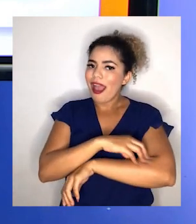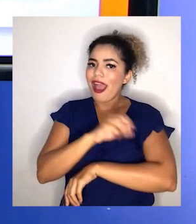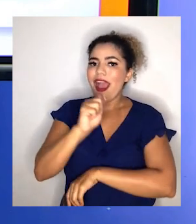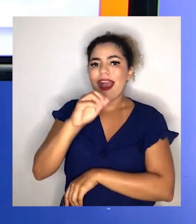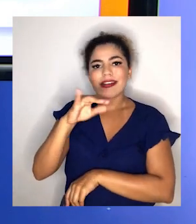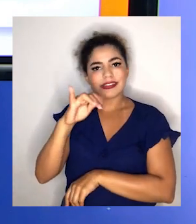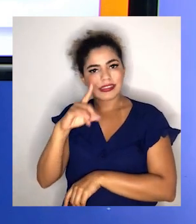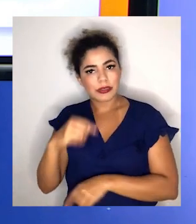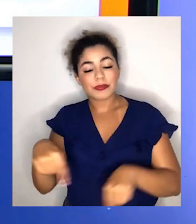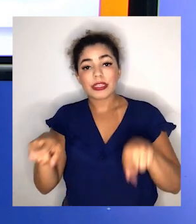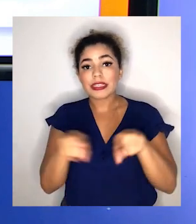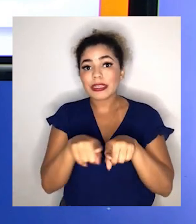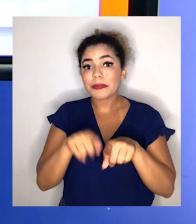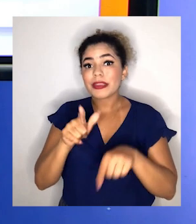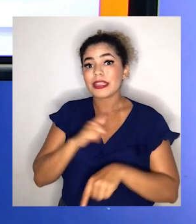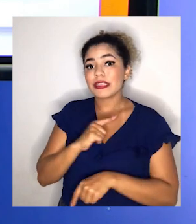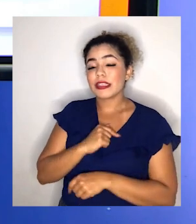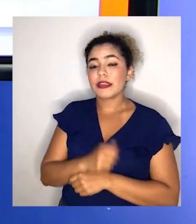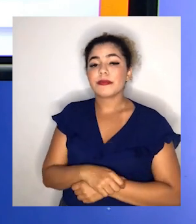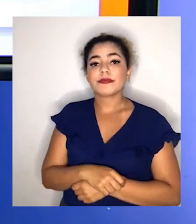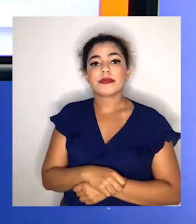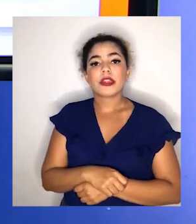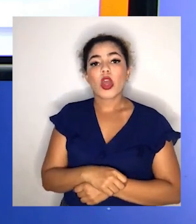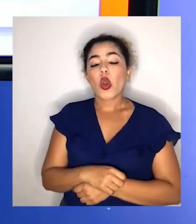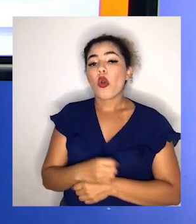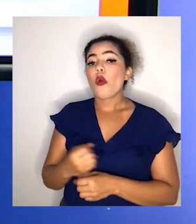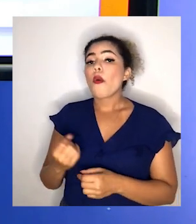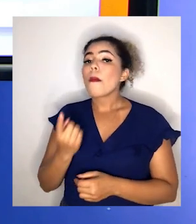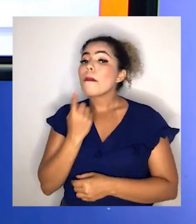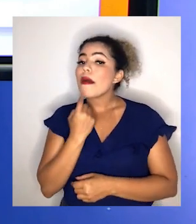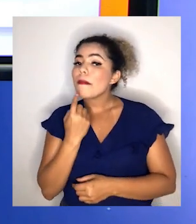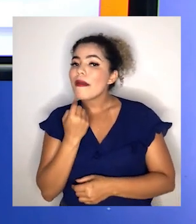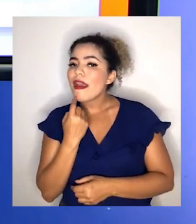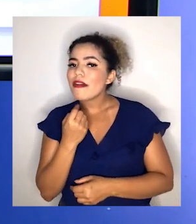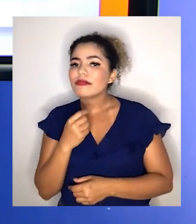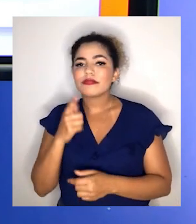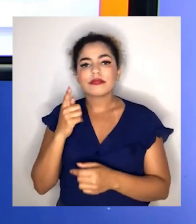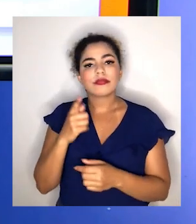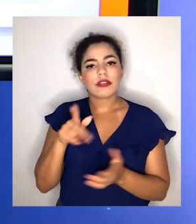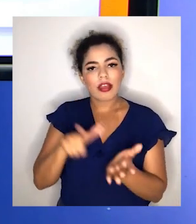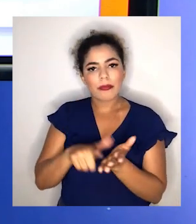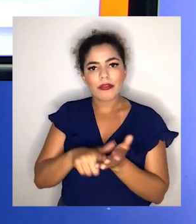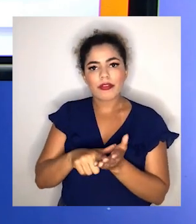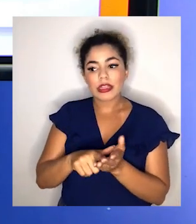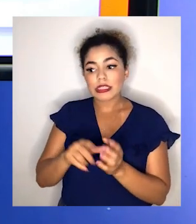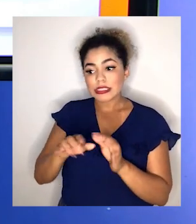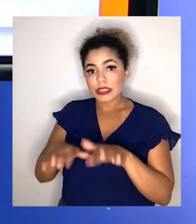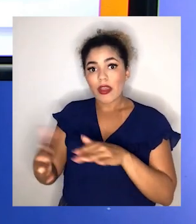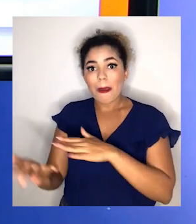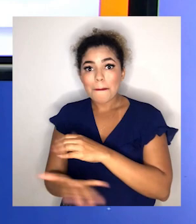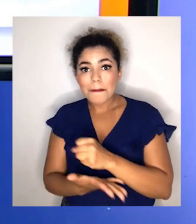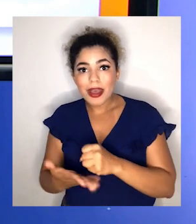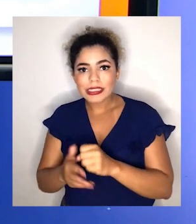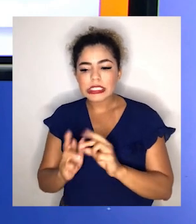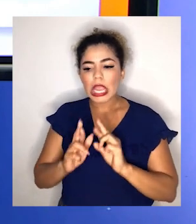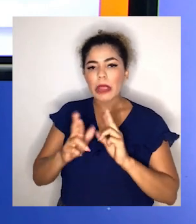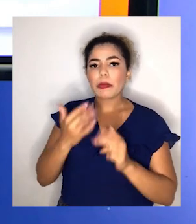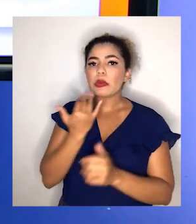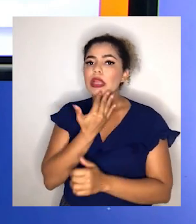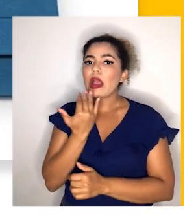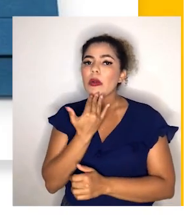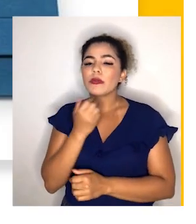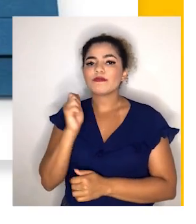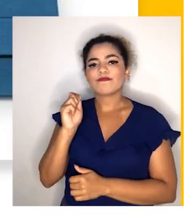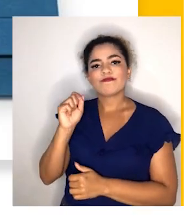ácida. Nós também temos o papel tornassol vermelho, que em contato com uma base muda de cor para azul, que é o segundo